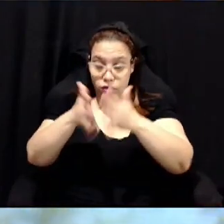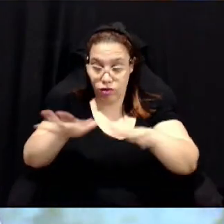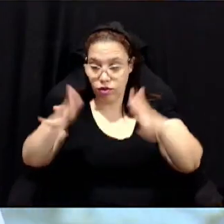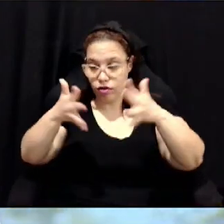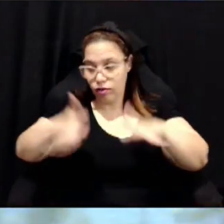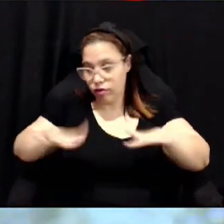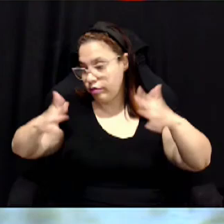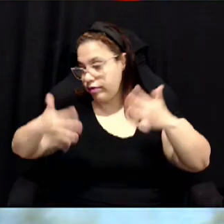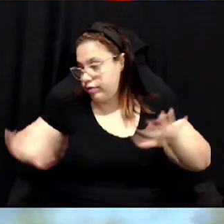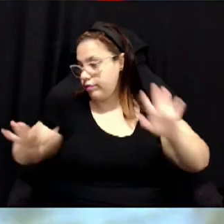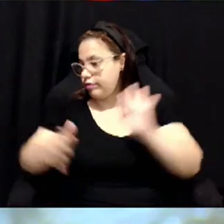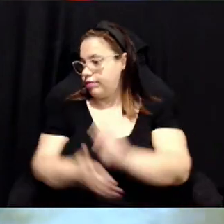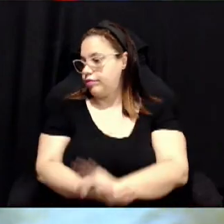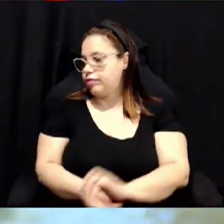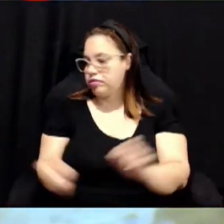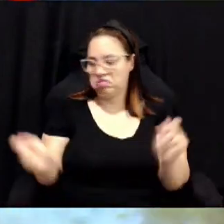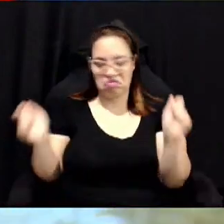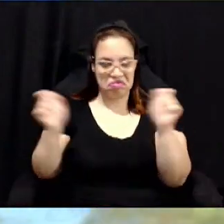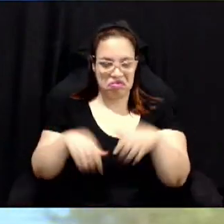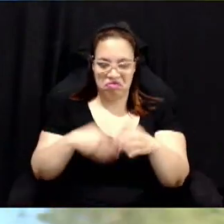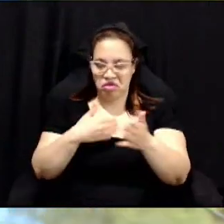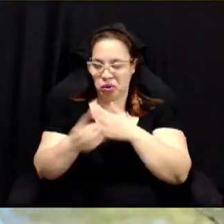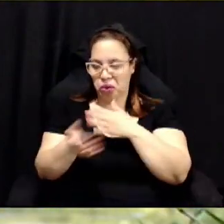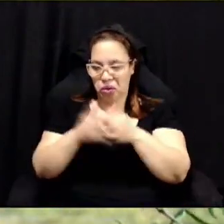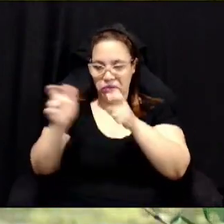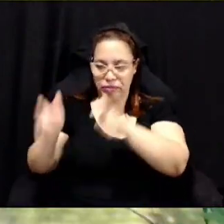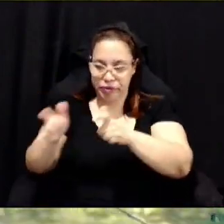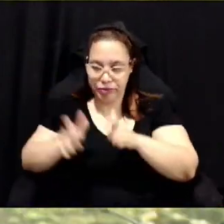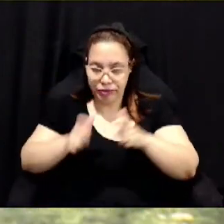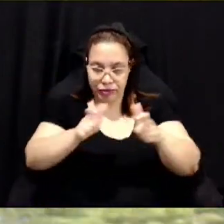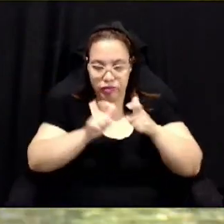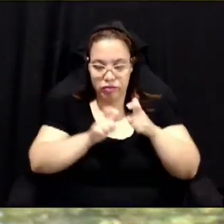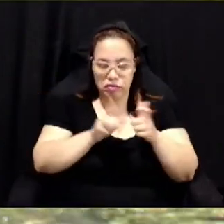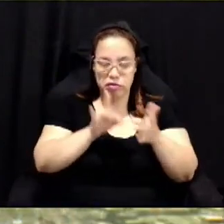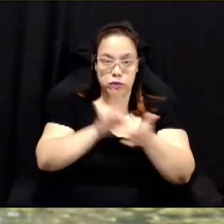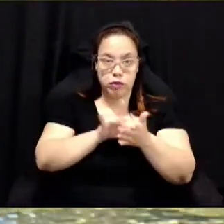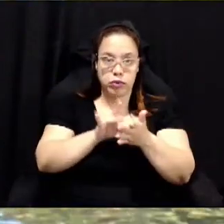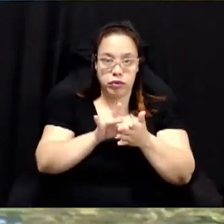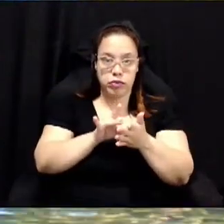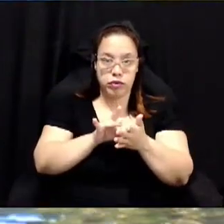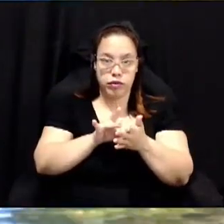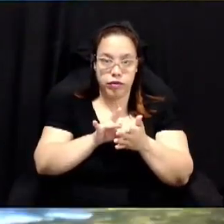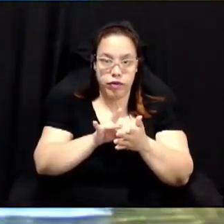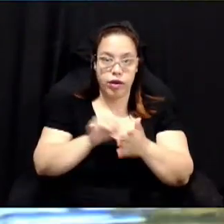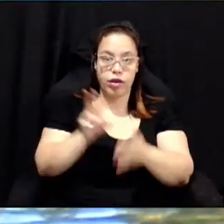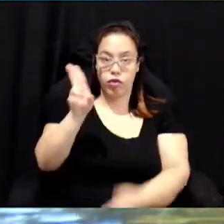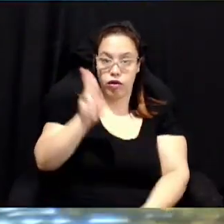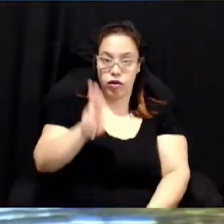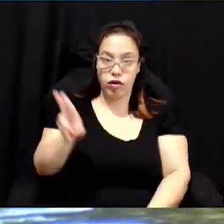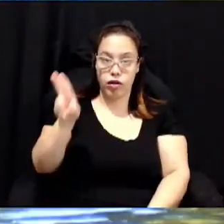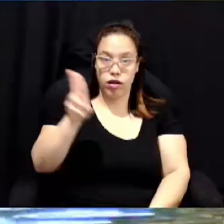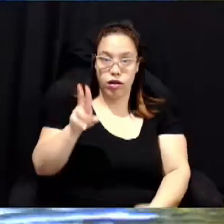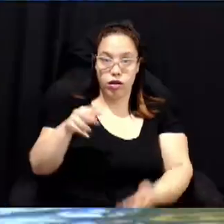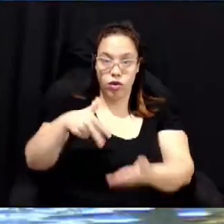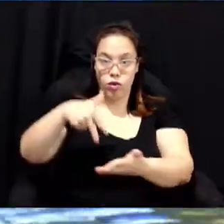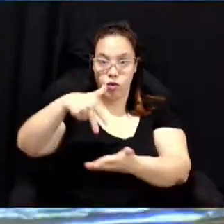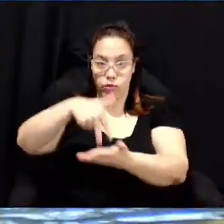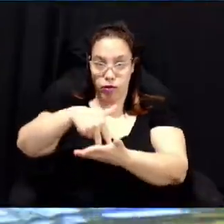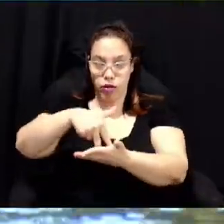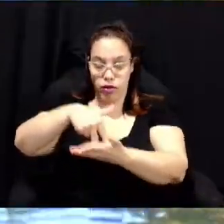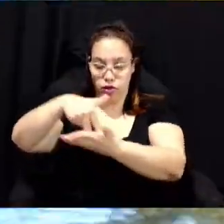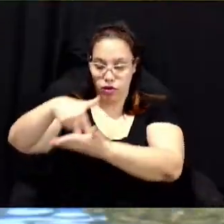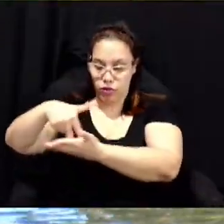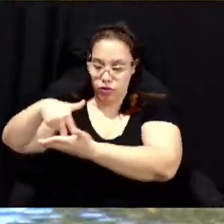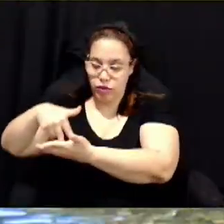é possível praticar em todos os lugares, né? O que difere de fato é o tipo de marcação que você vai usar, é o posicionamento, né? É entender que